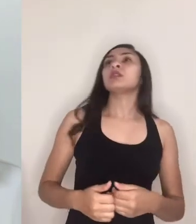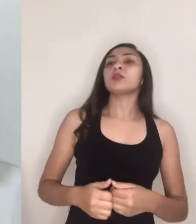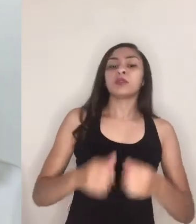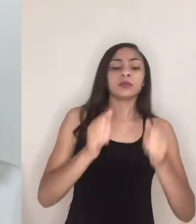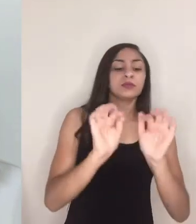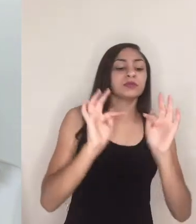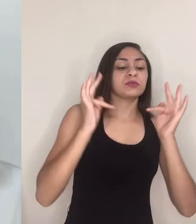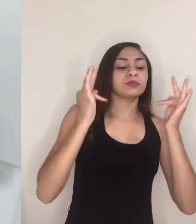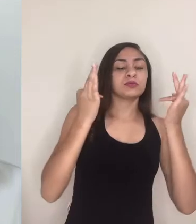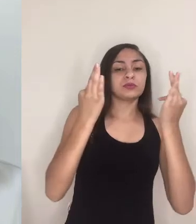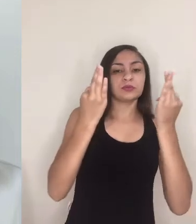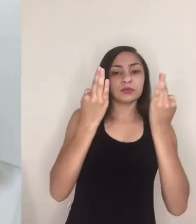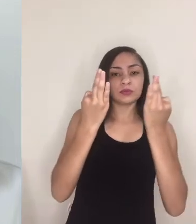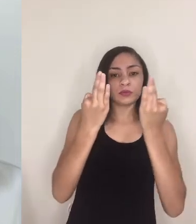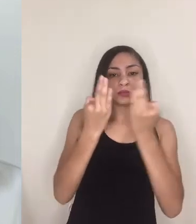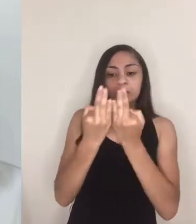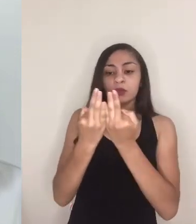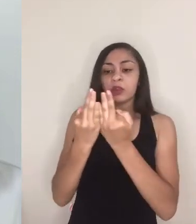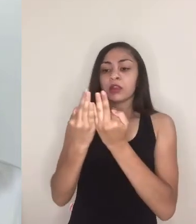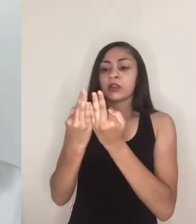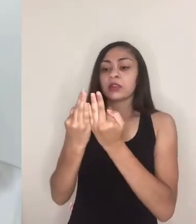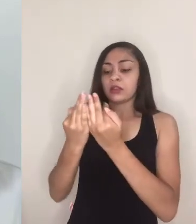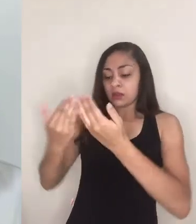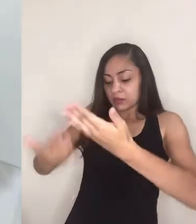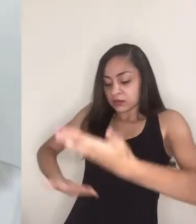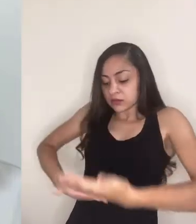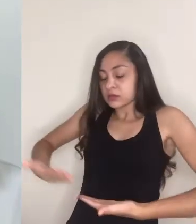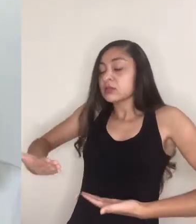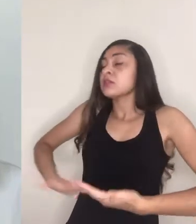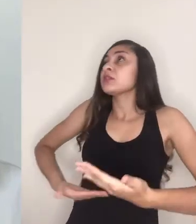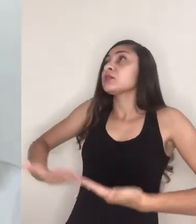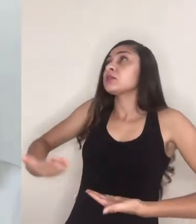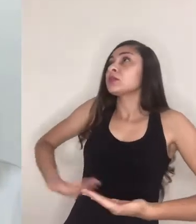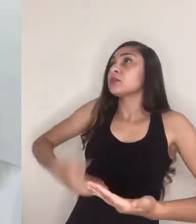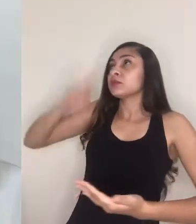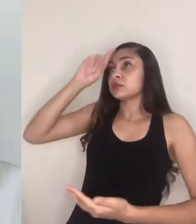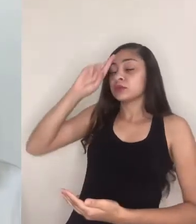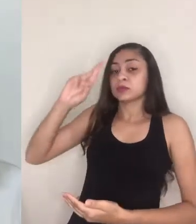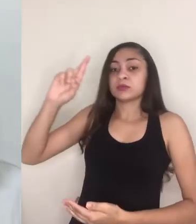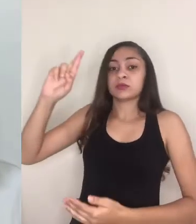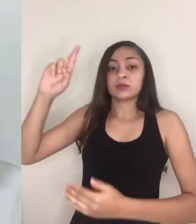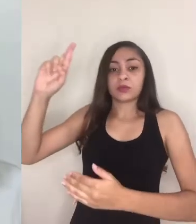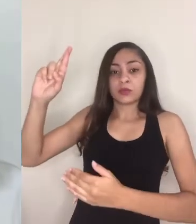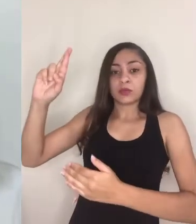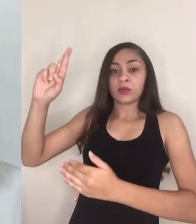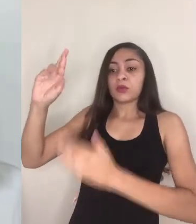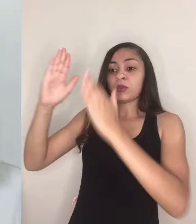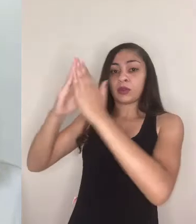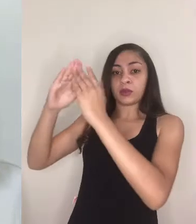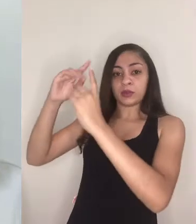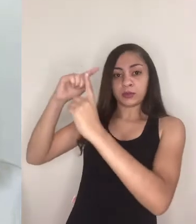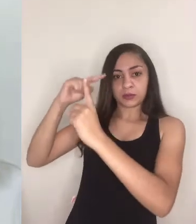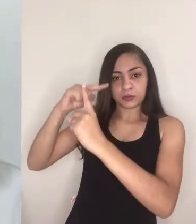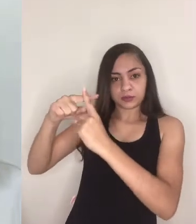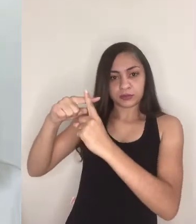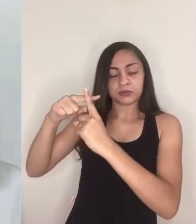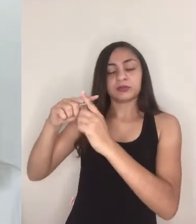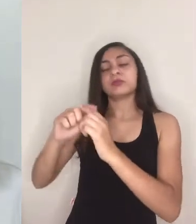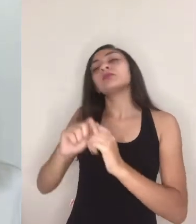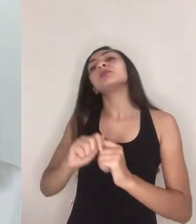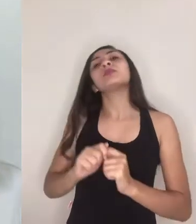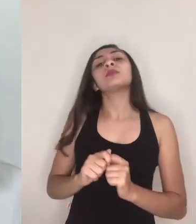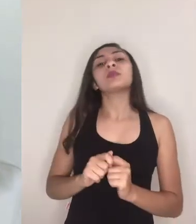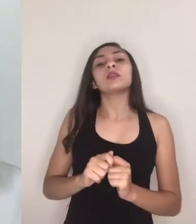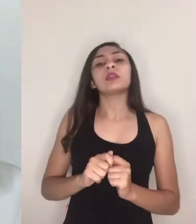templo, o salmista se vê em uma situação complicada que parece envolver uma